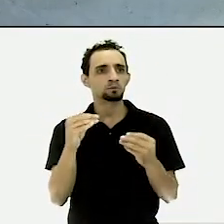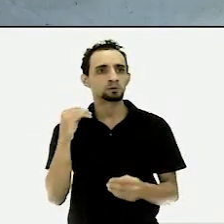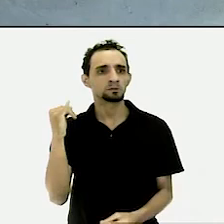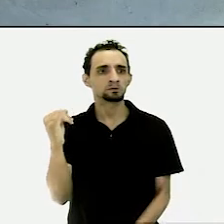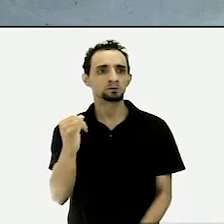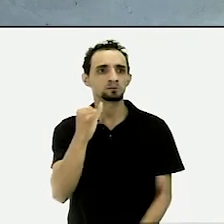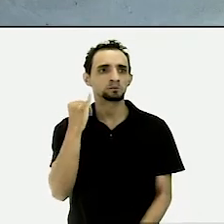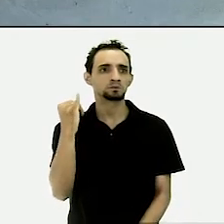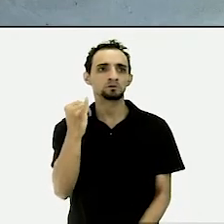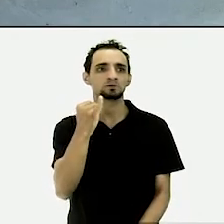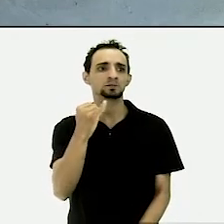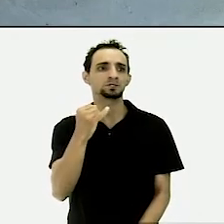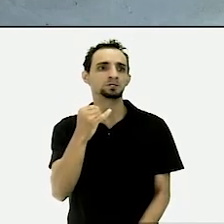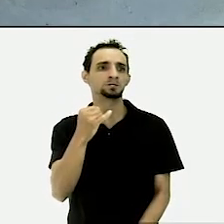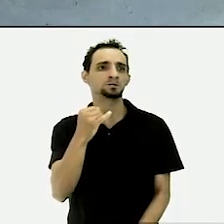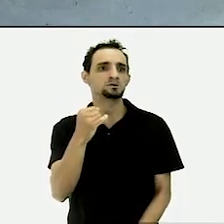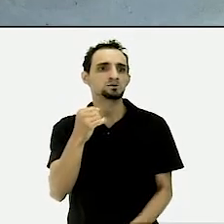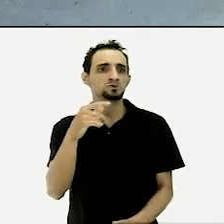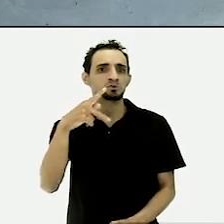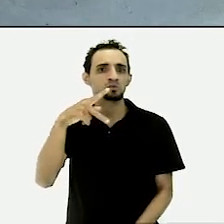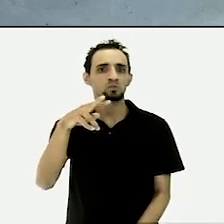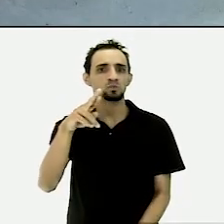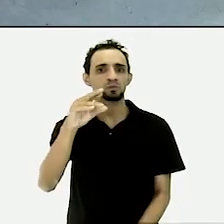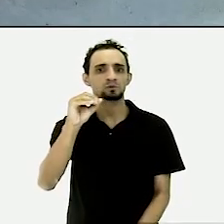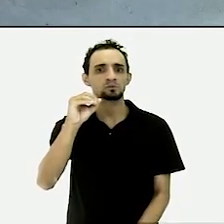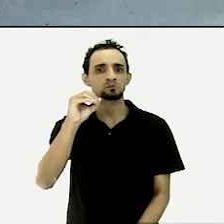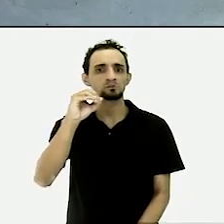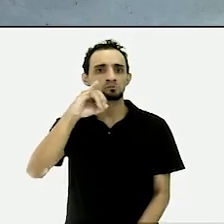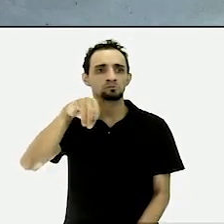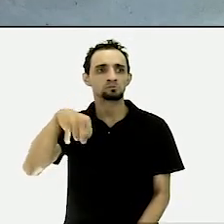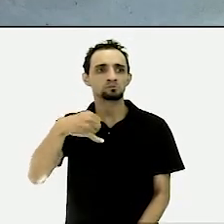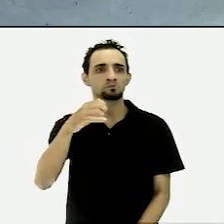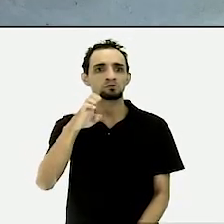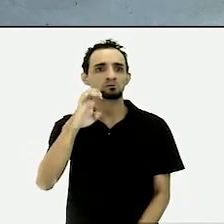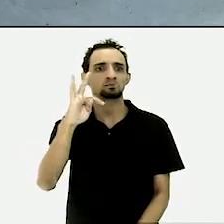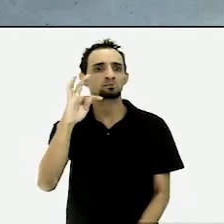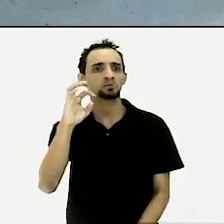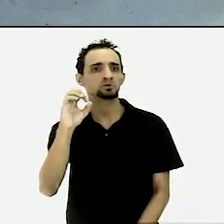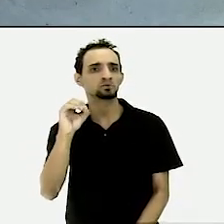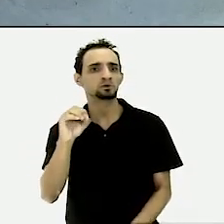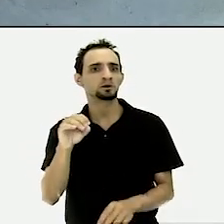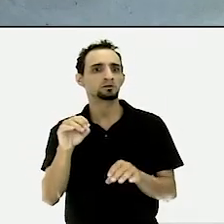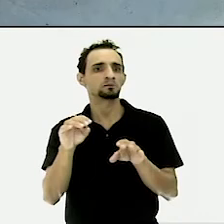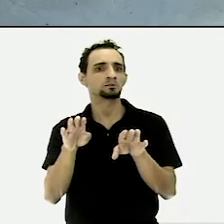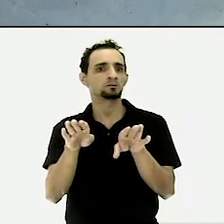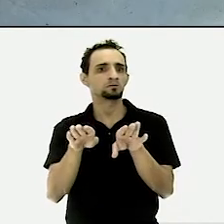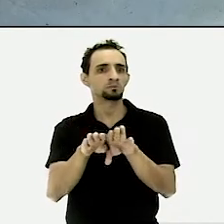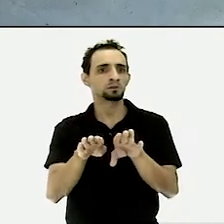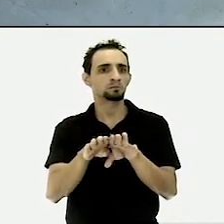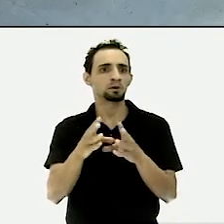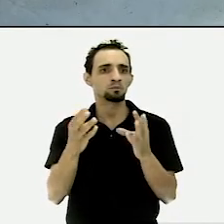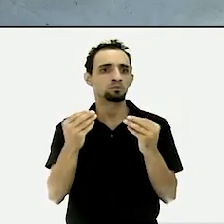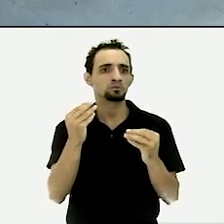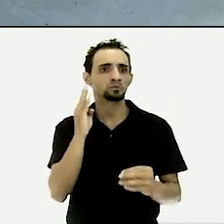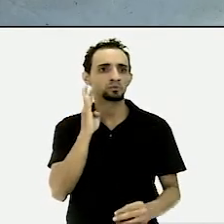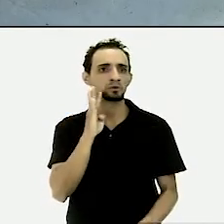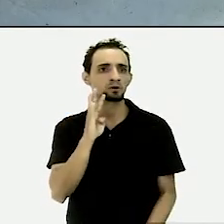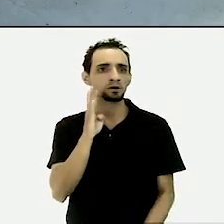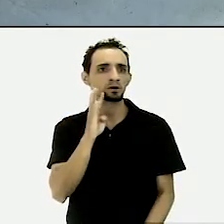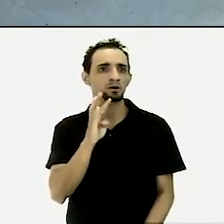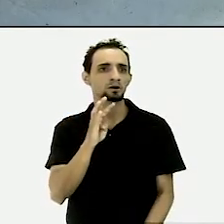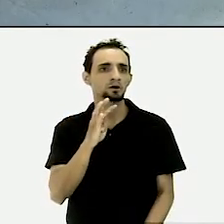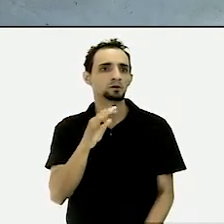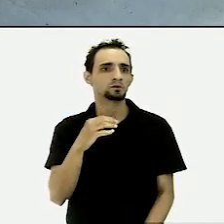bonita, mas sem que esse pessoal fosse prejudicado, porque eles já estão lá trabalhando, tem os seus alvarás de